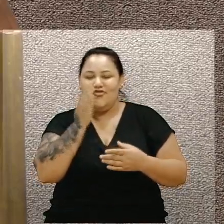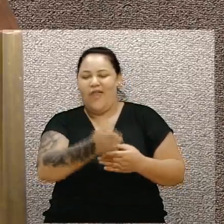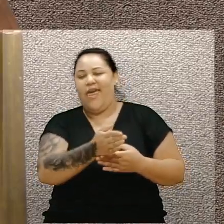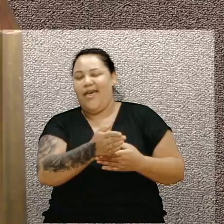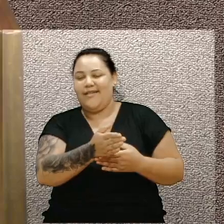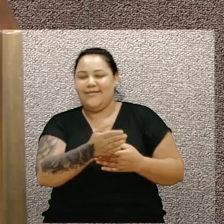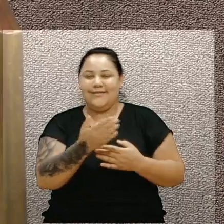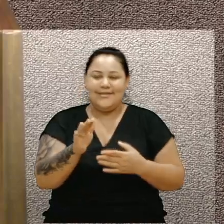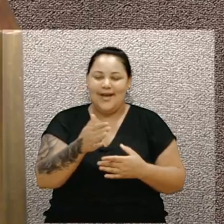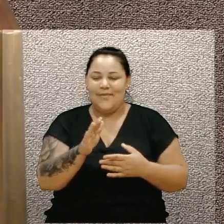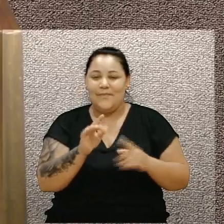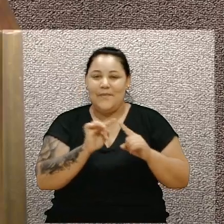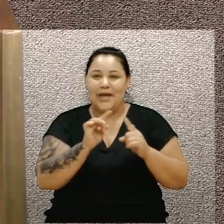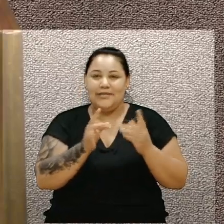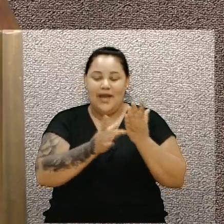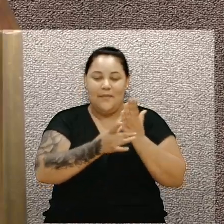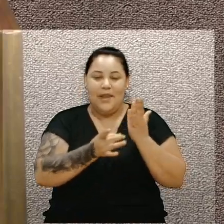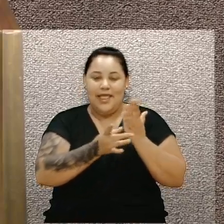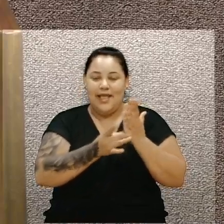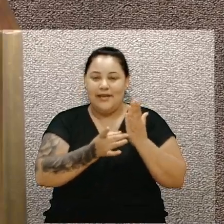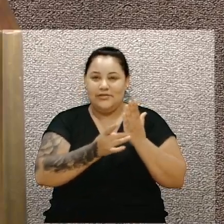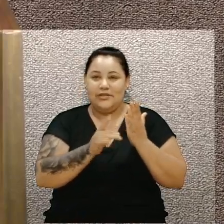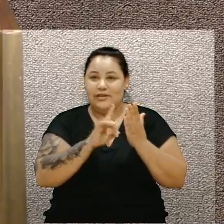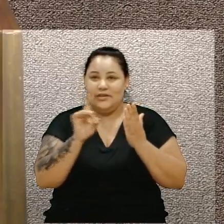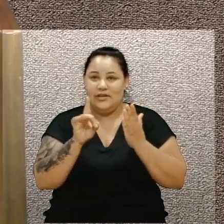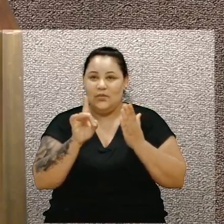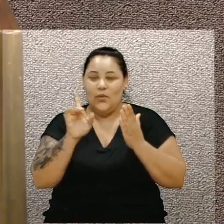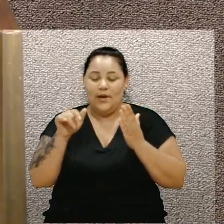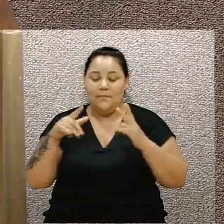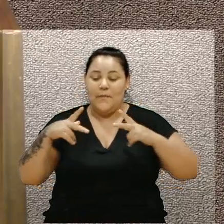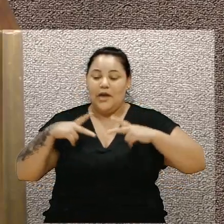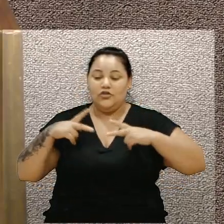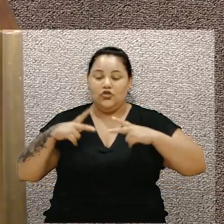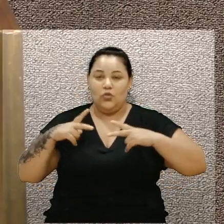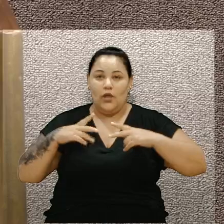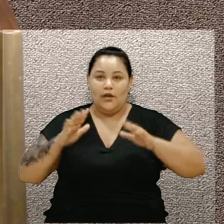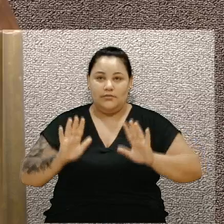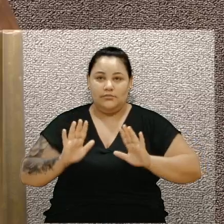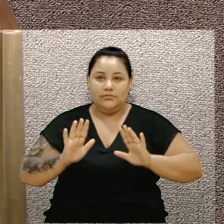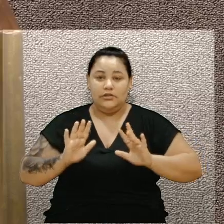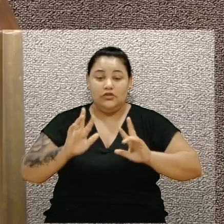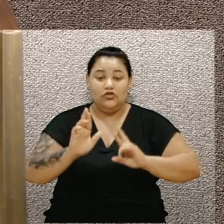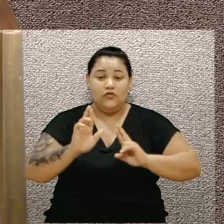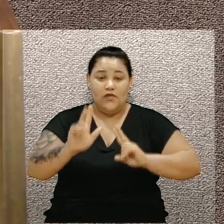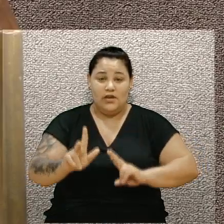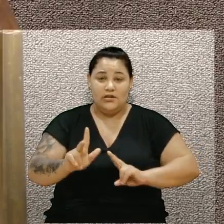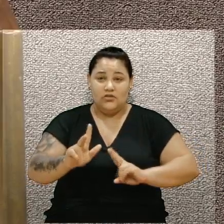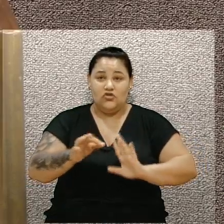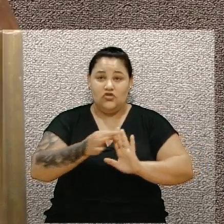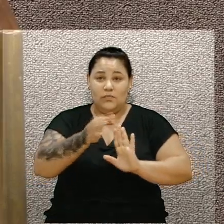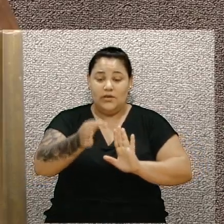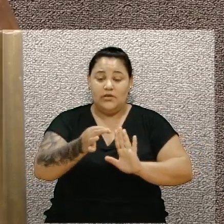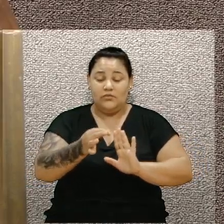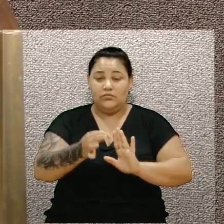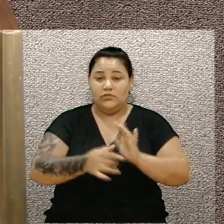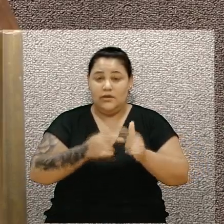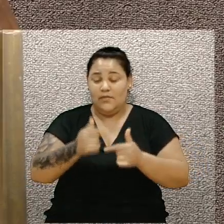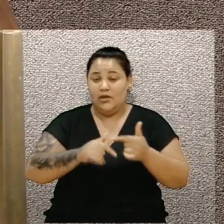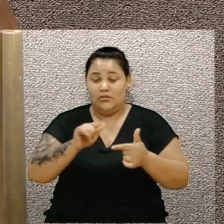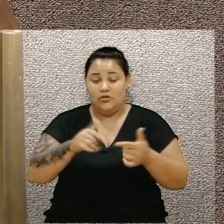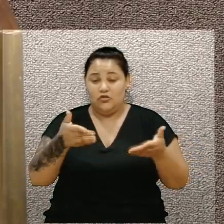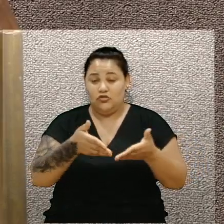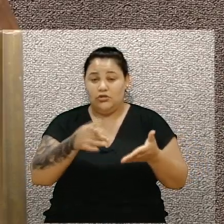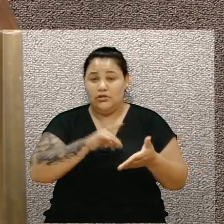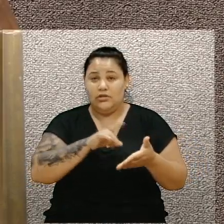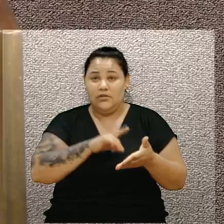a habilidade é essa, né? De não levar para a pessoalidade. São divergências de posicionamento, e hoje foi um exemplo desse. O